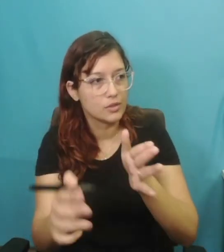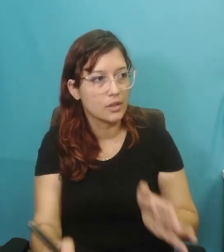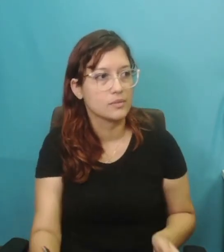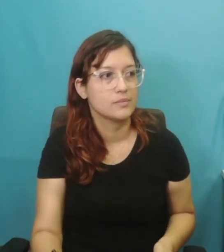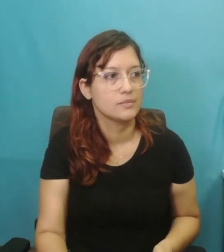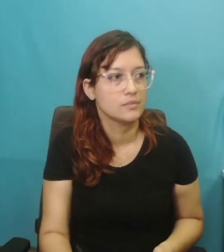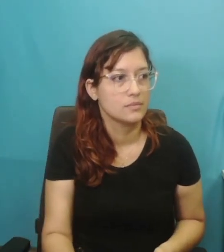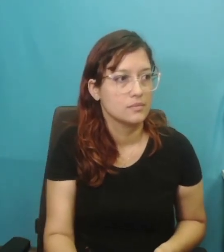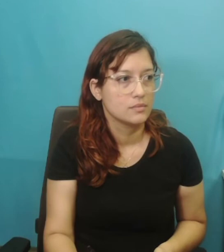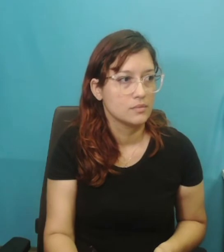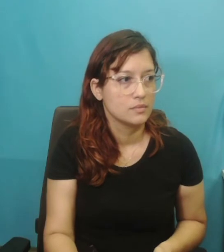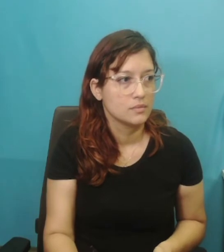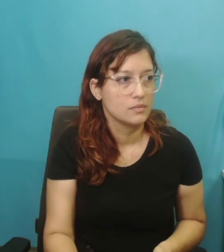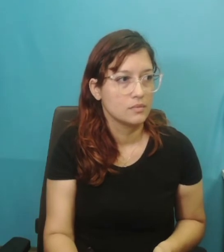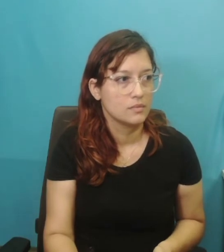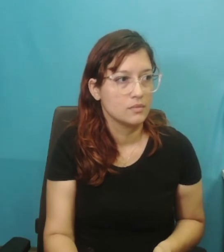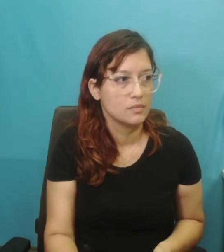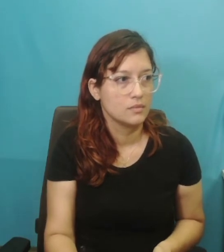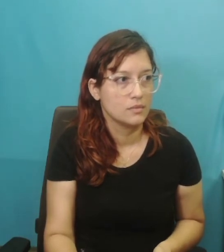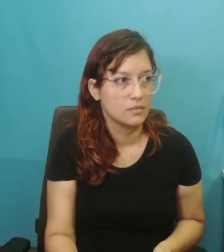Então, a constante já tem.